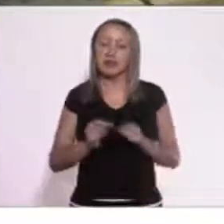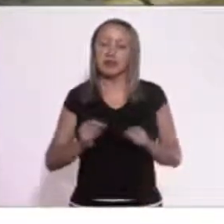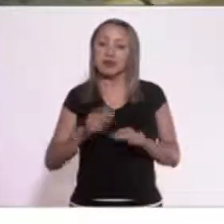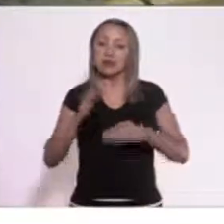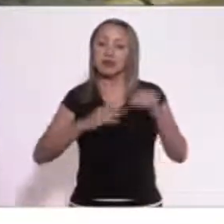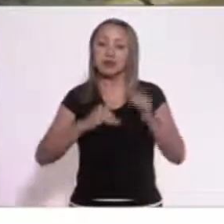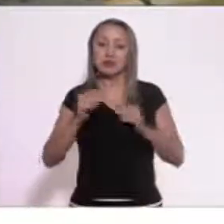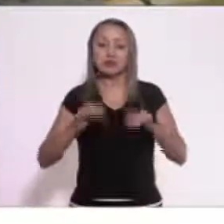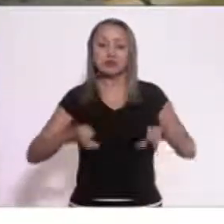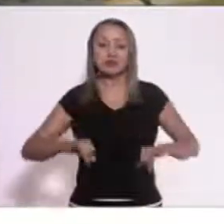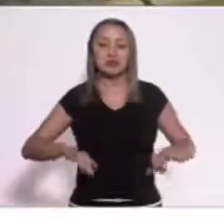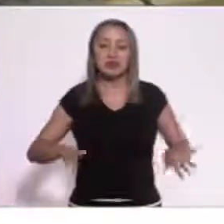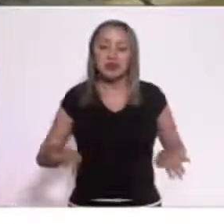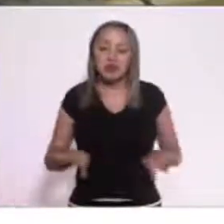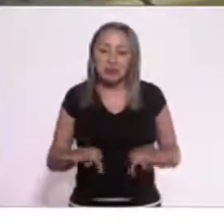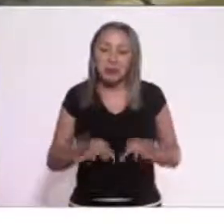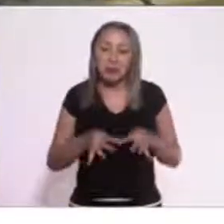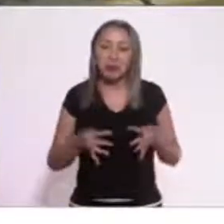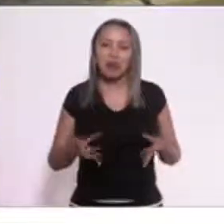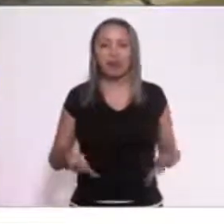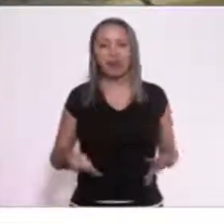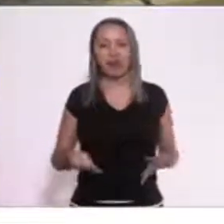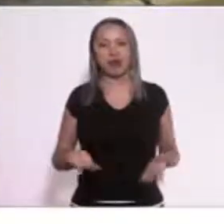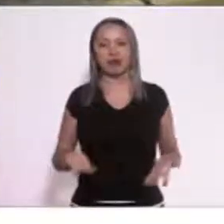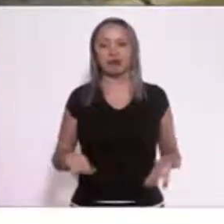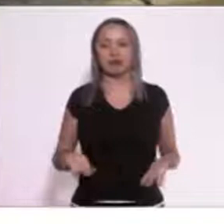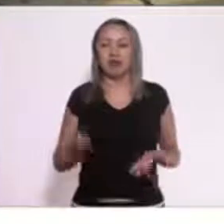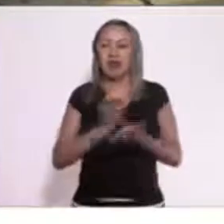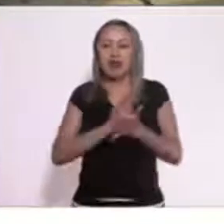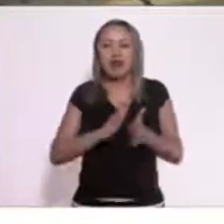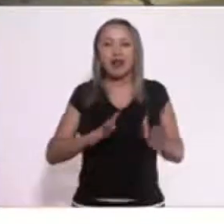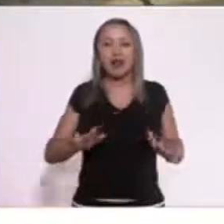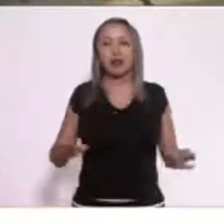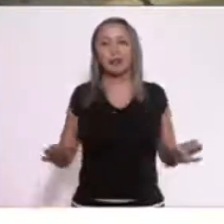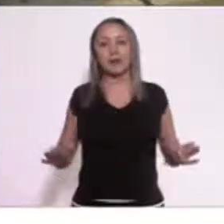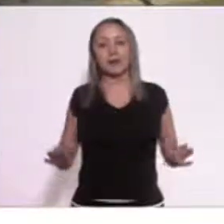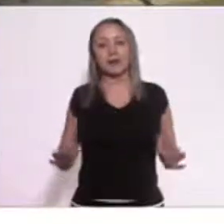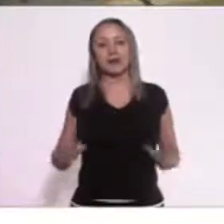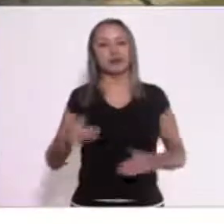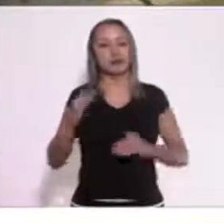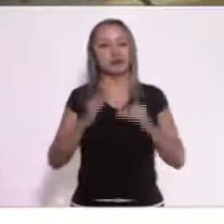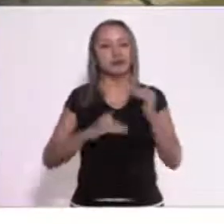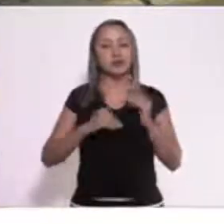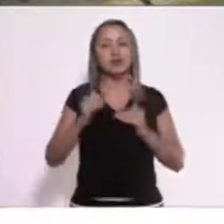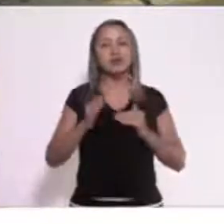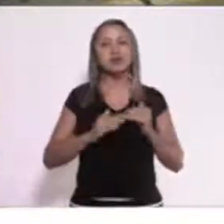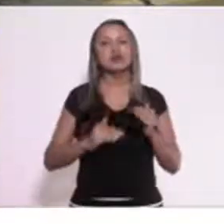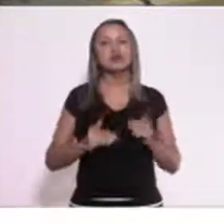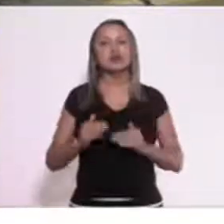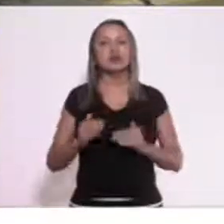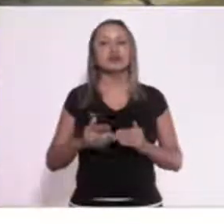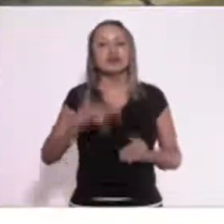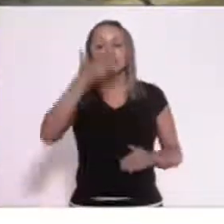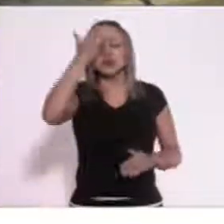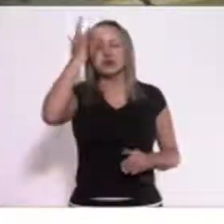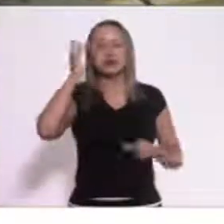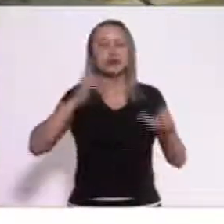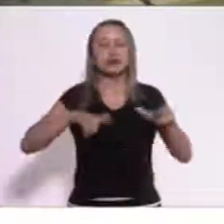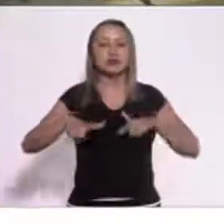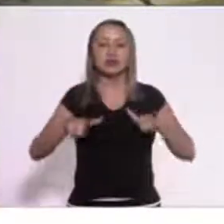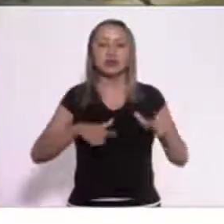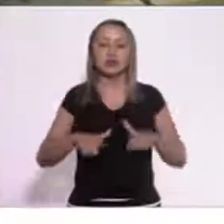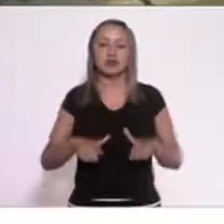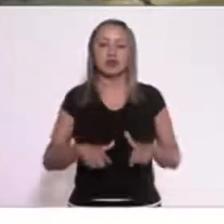humilhar, destroçar, acabar com o funcionalismo como estão acabando. Então foi muito pertinente,